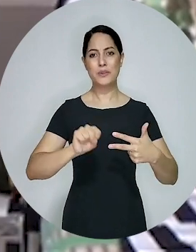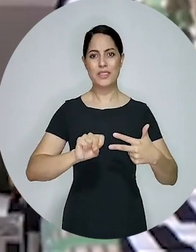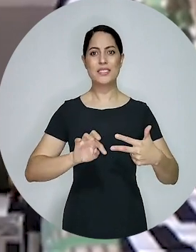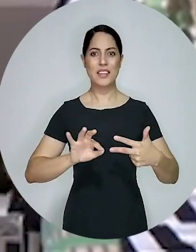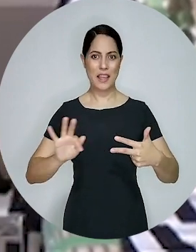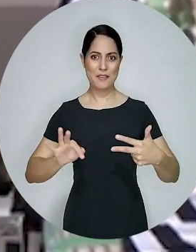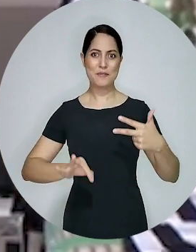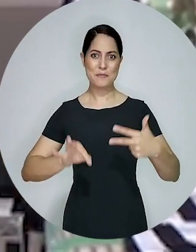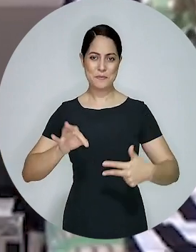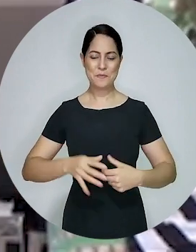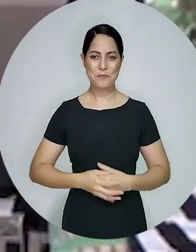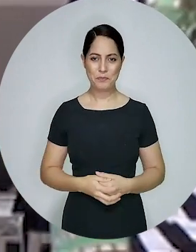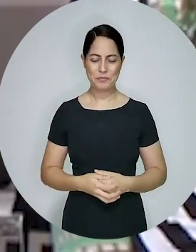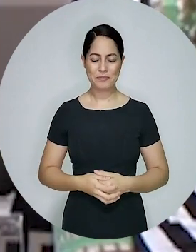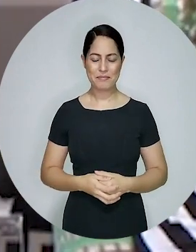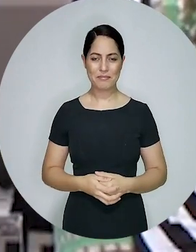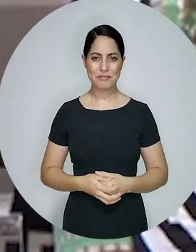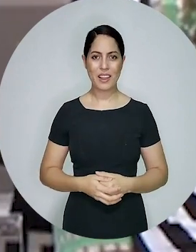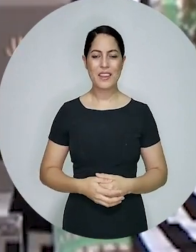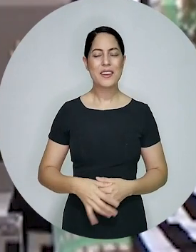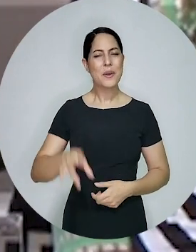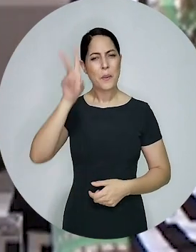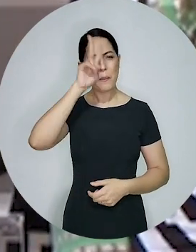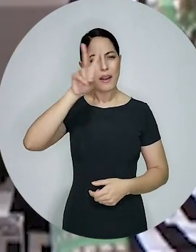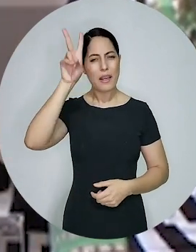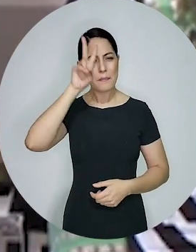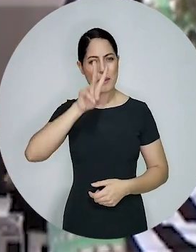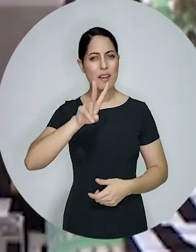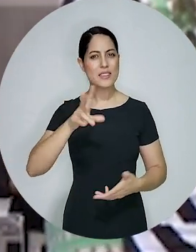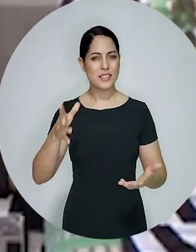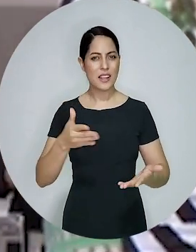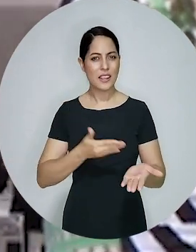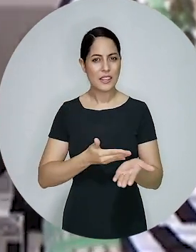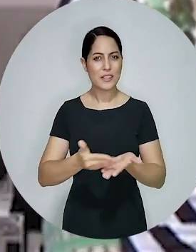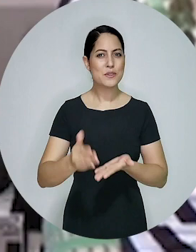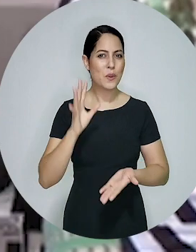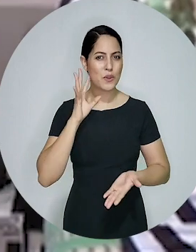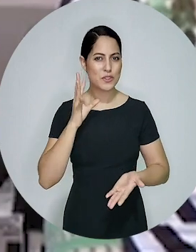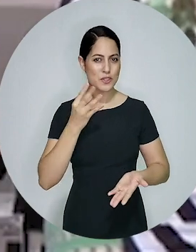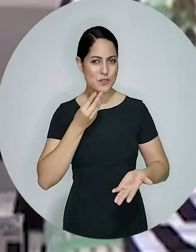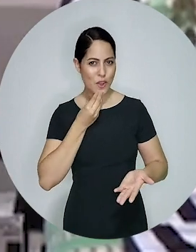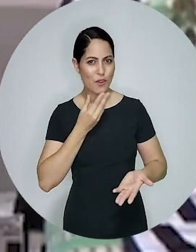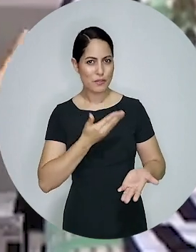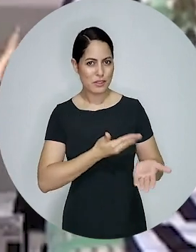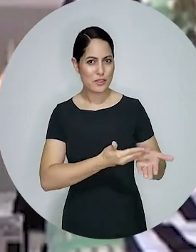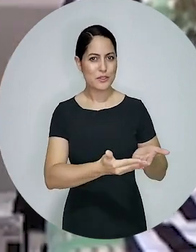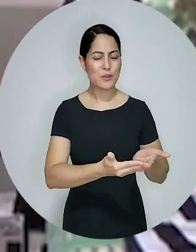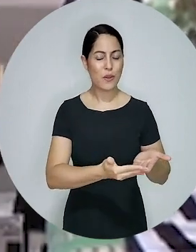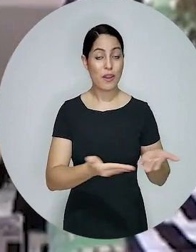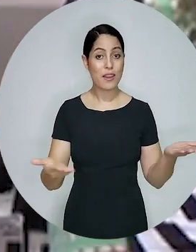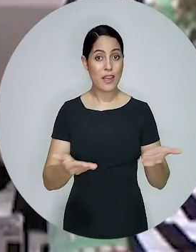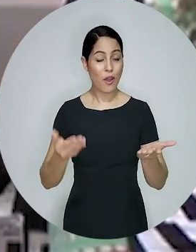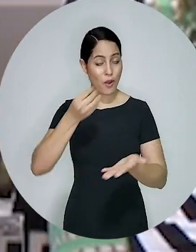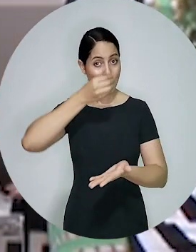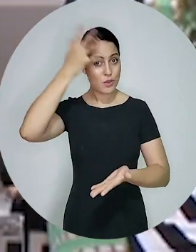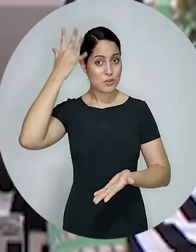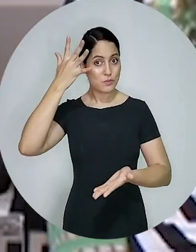pelo ministro Dias Toffoli e concretizada pelo ministro Luiz Fux, que dá bem o sentido de